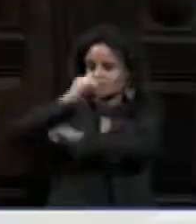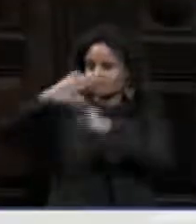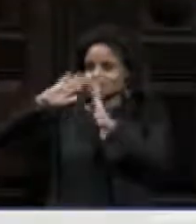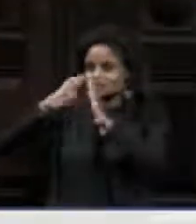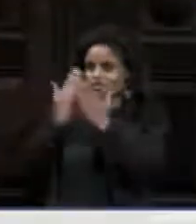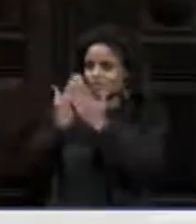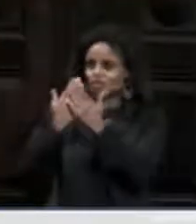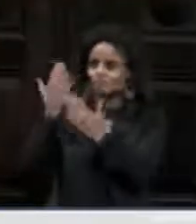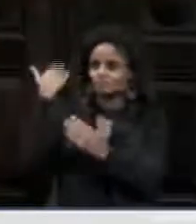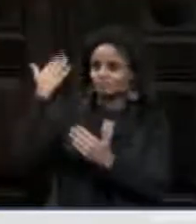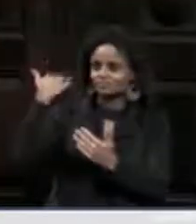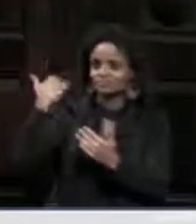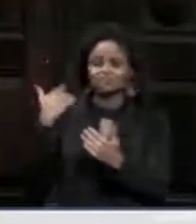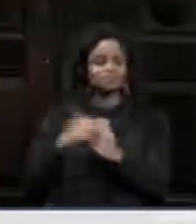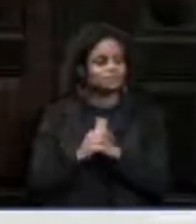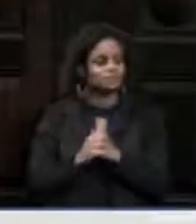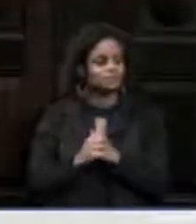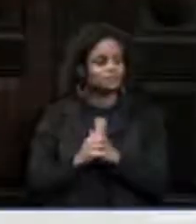num módulo único.